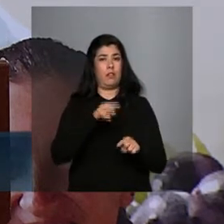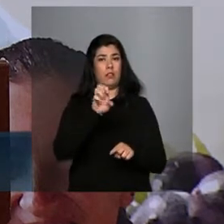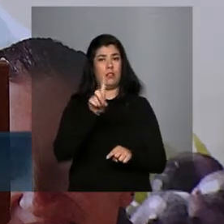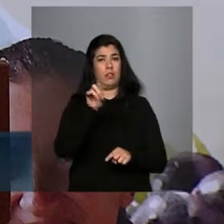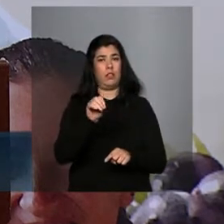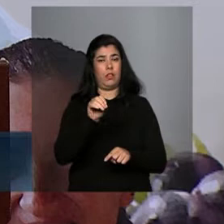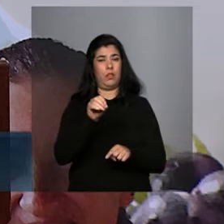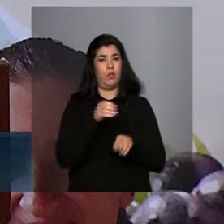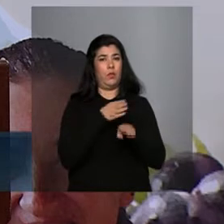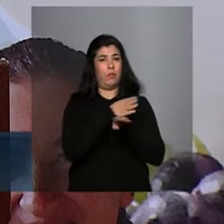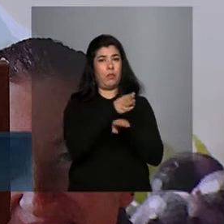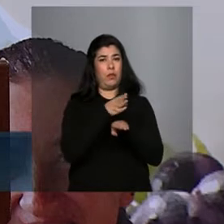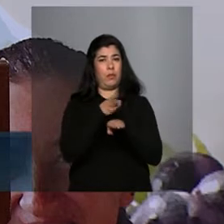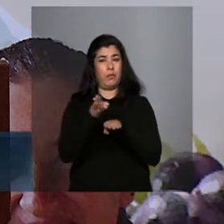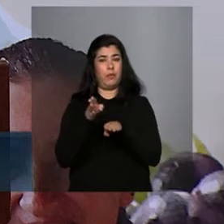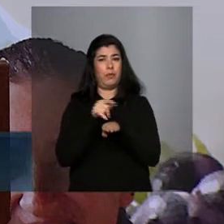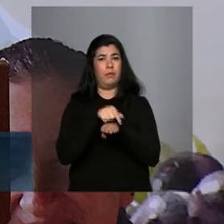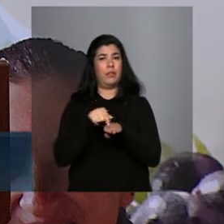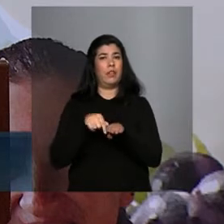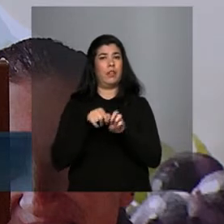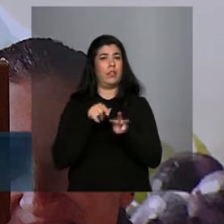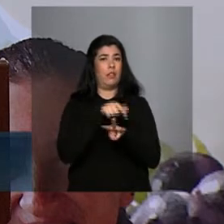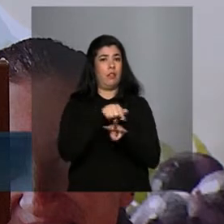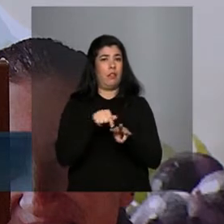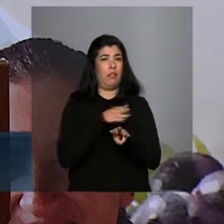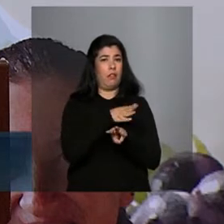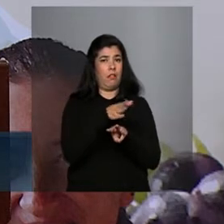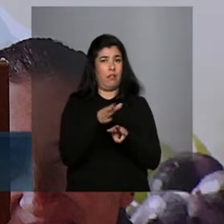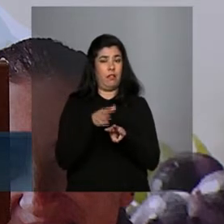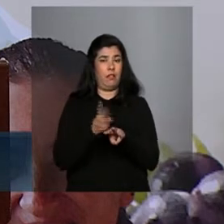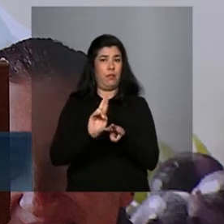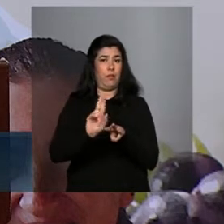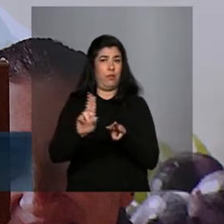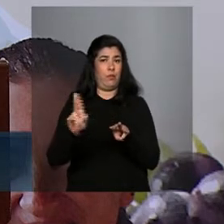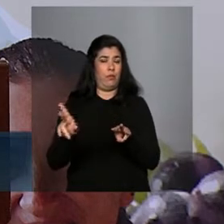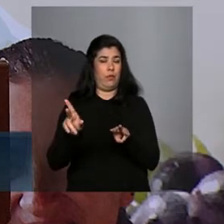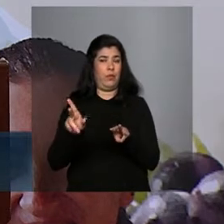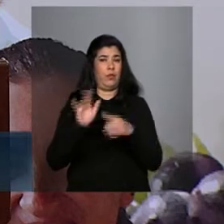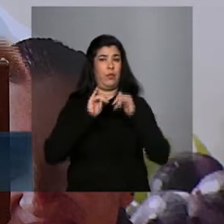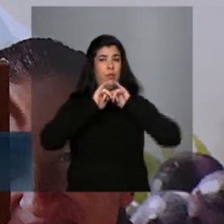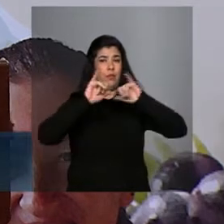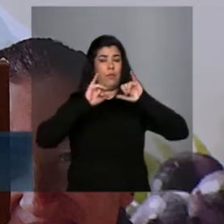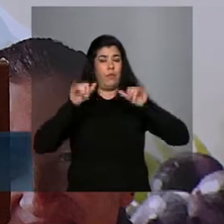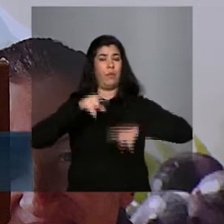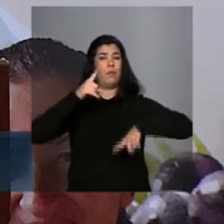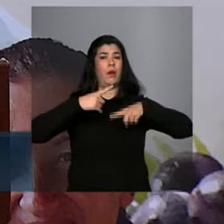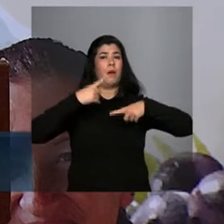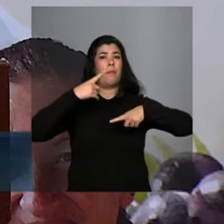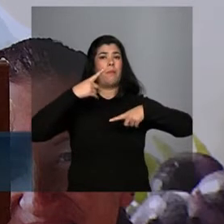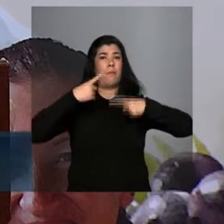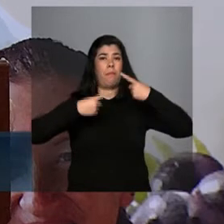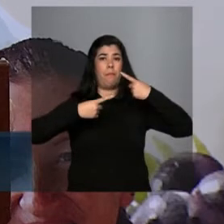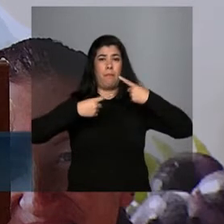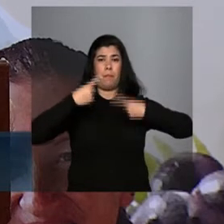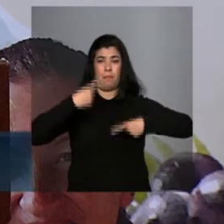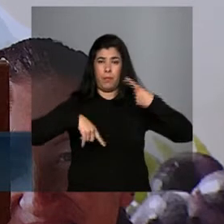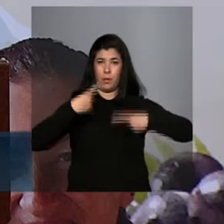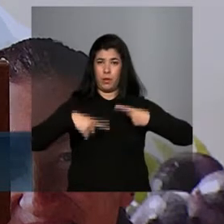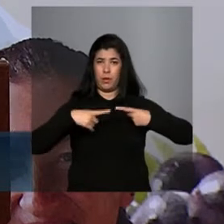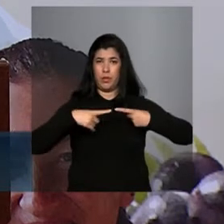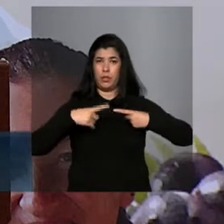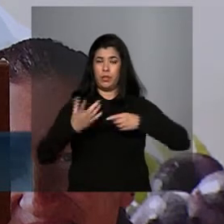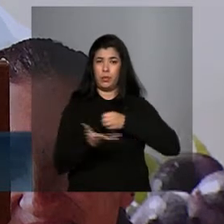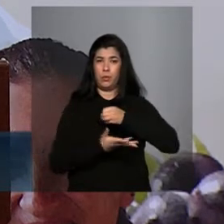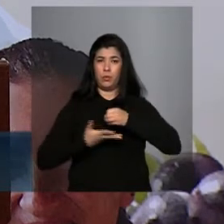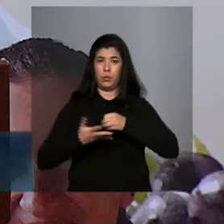três eixos, informam as políticas que garantem a sustentabilidade da agricultura e